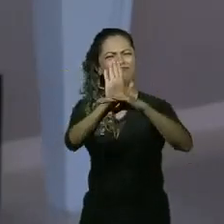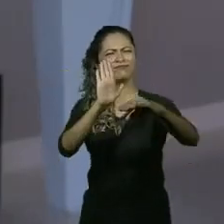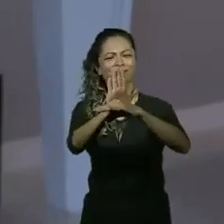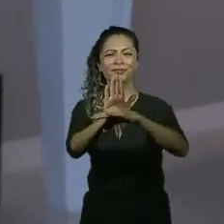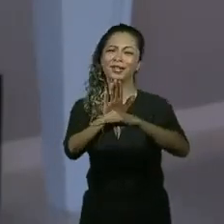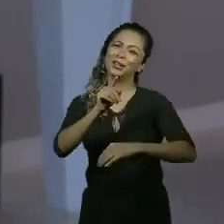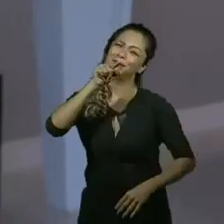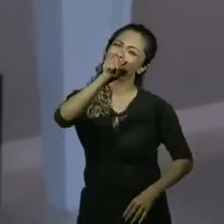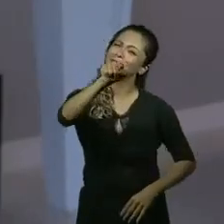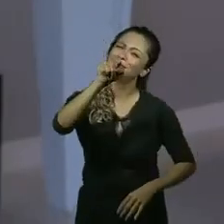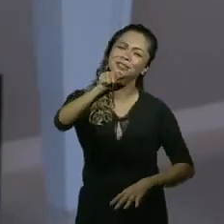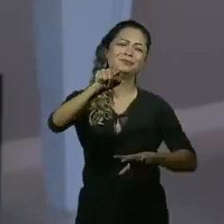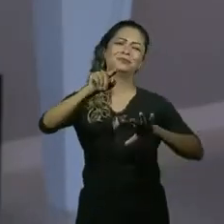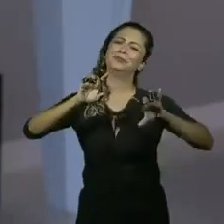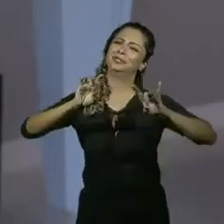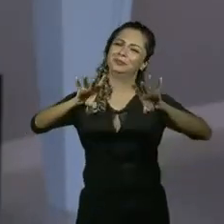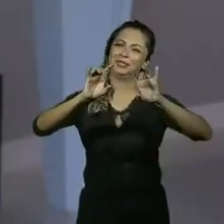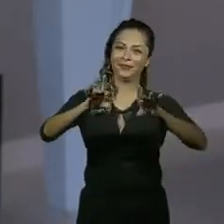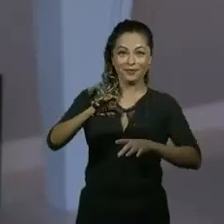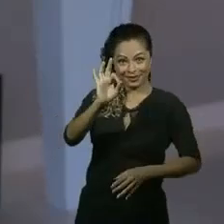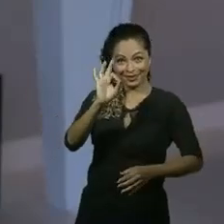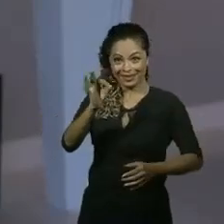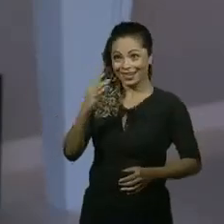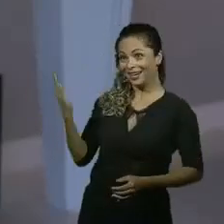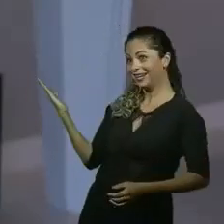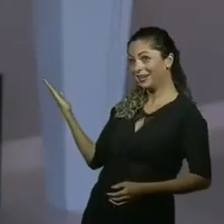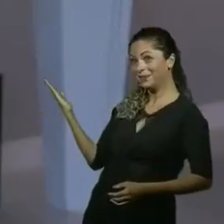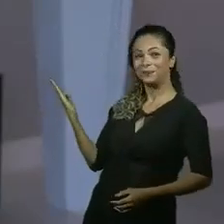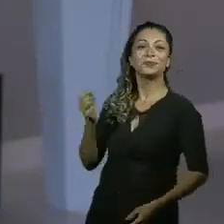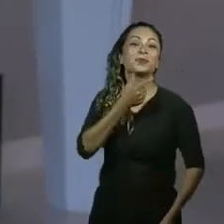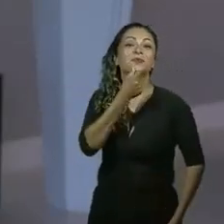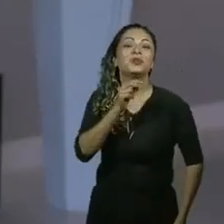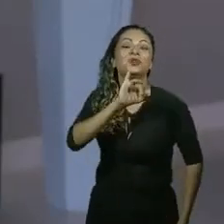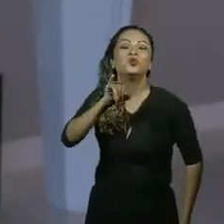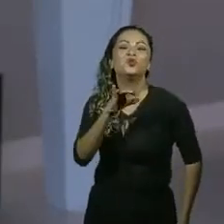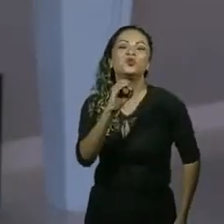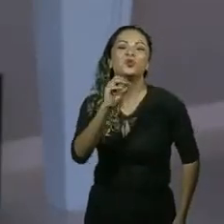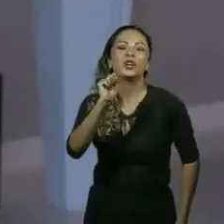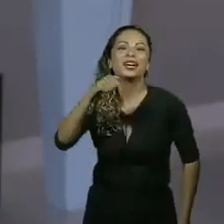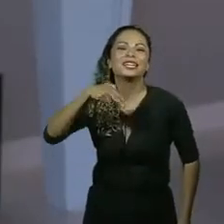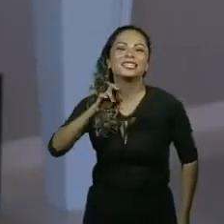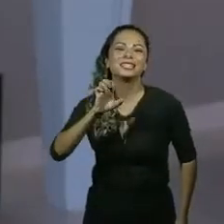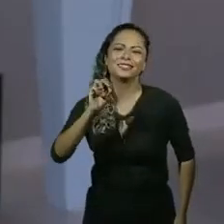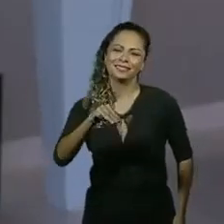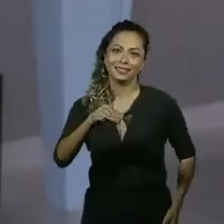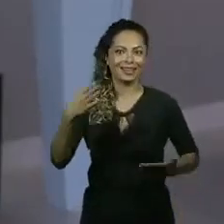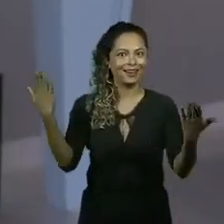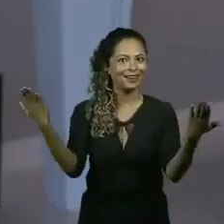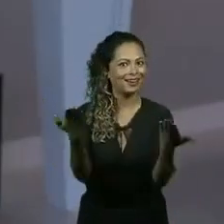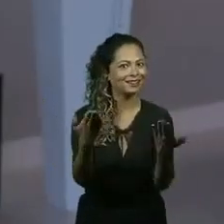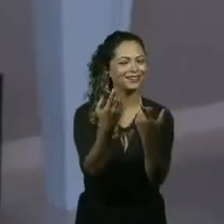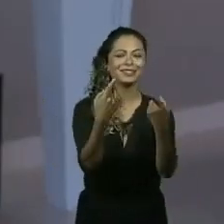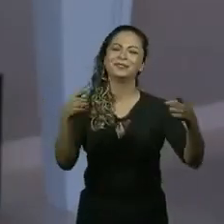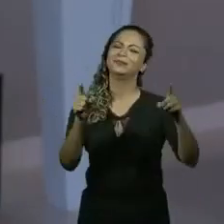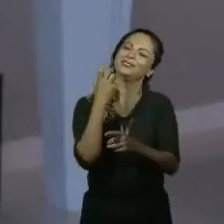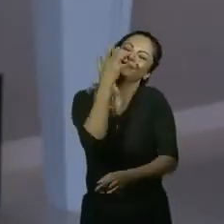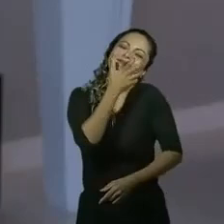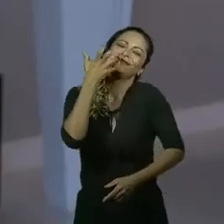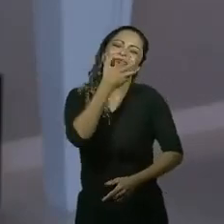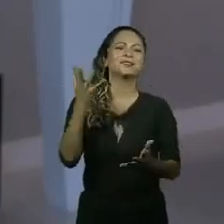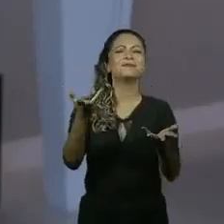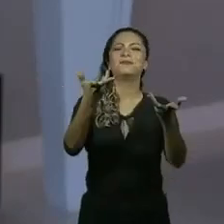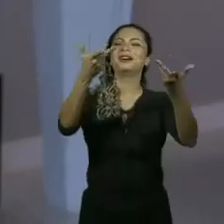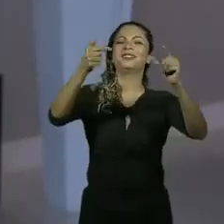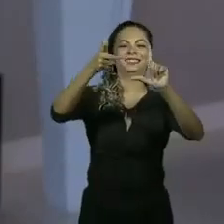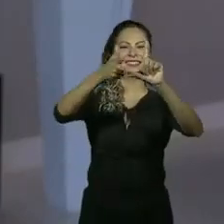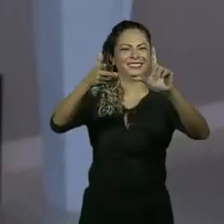é tudo para nós, né, Joaquim? Então, bora de música porque a live tá maravilhosa.